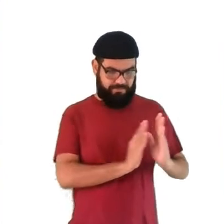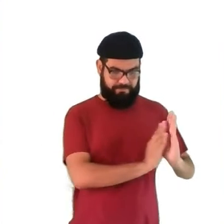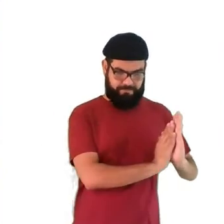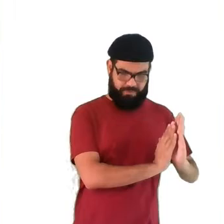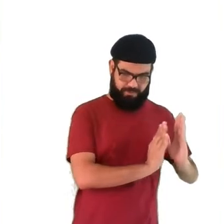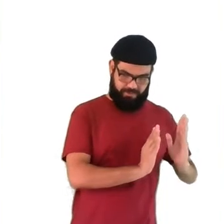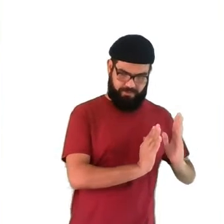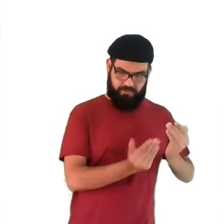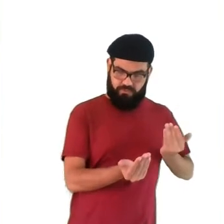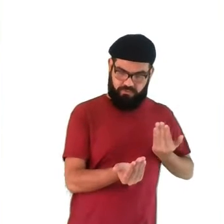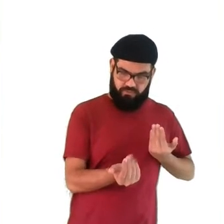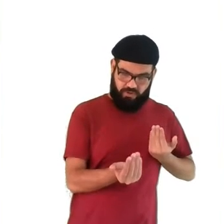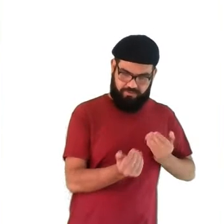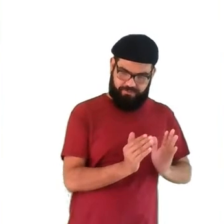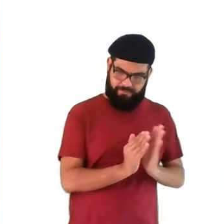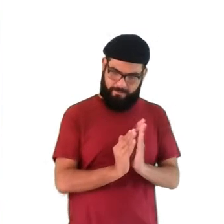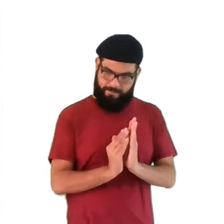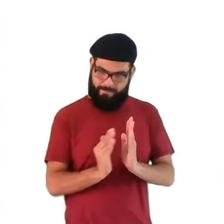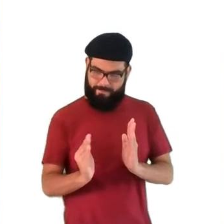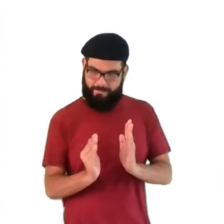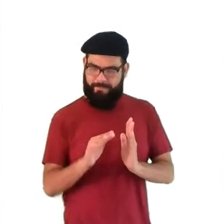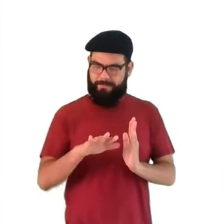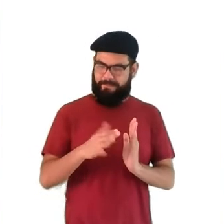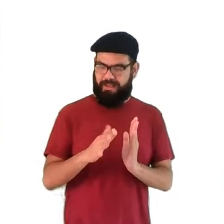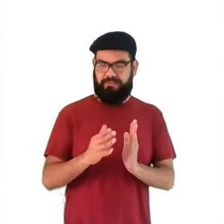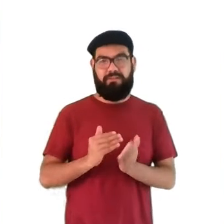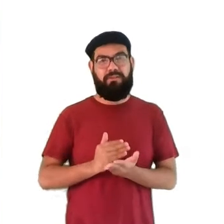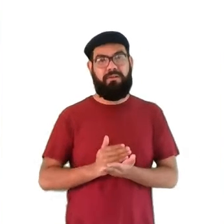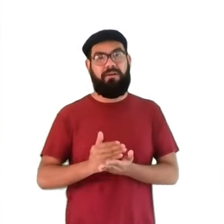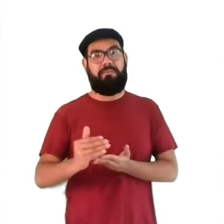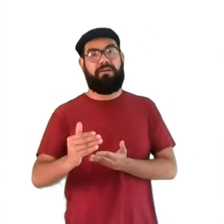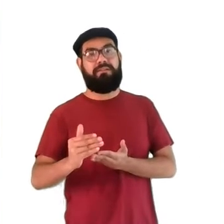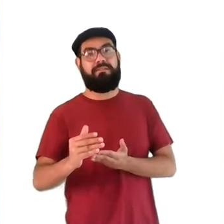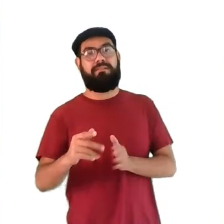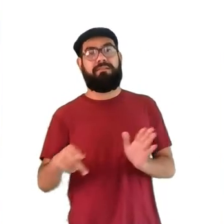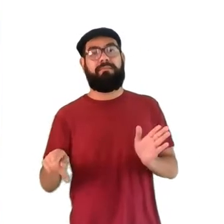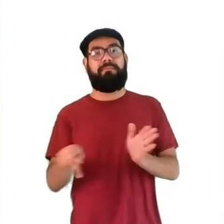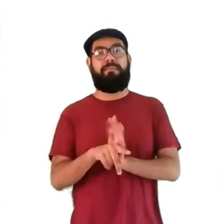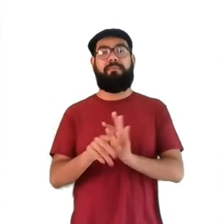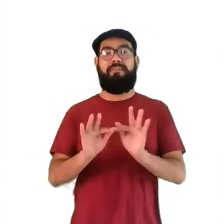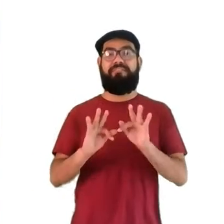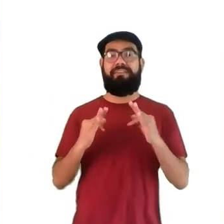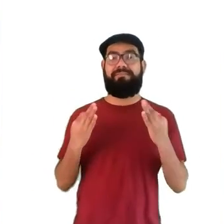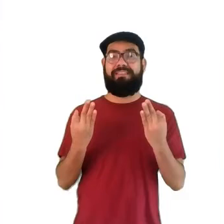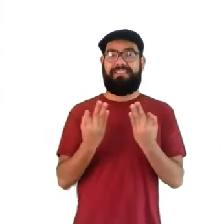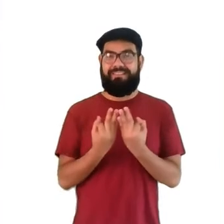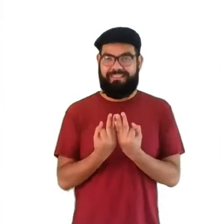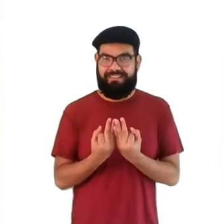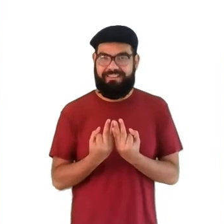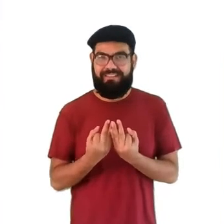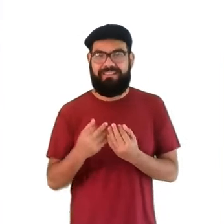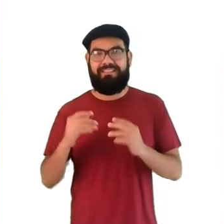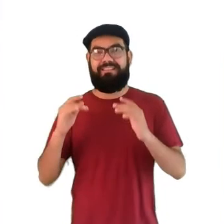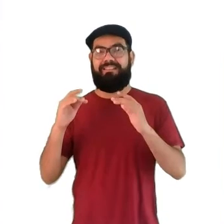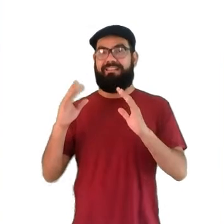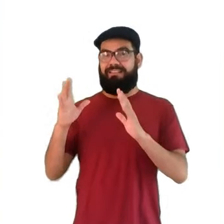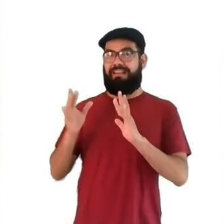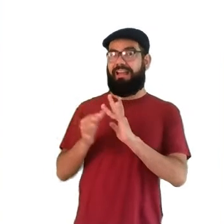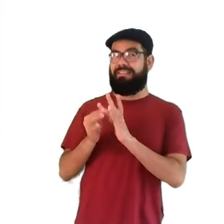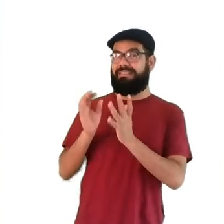estão procurando constituir a sua família. Lógico, tem gente que começa isso mais cedo